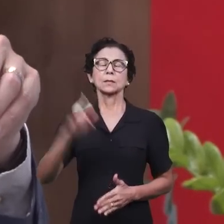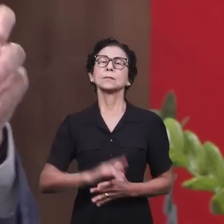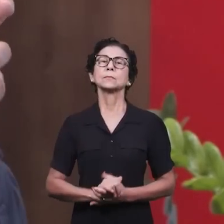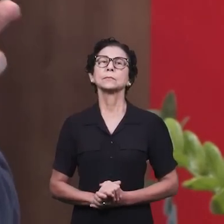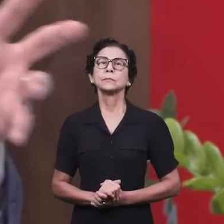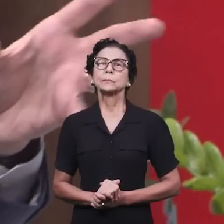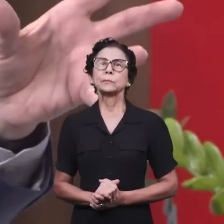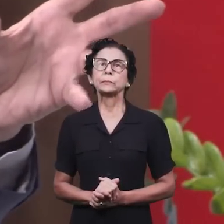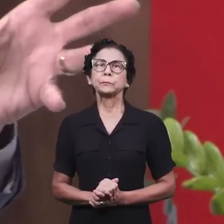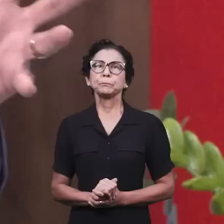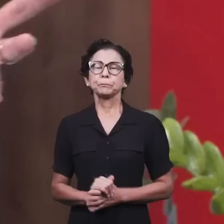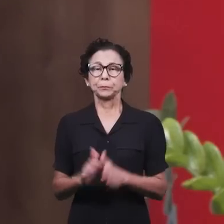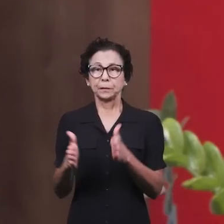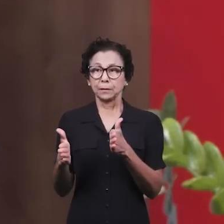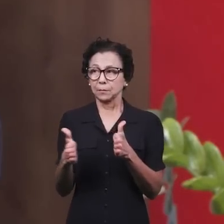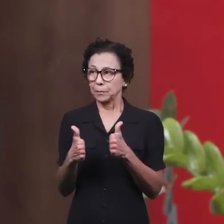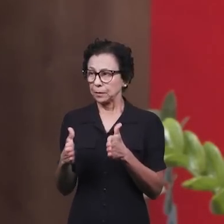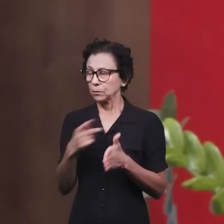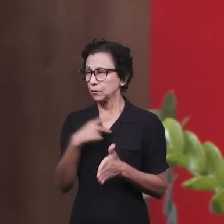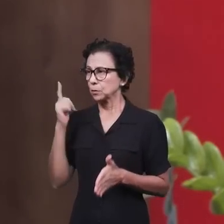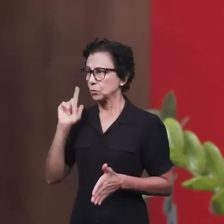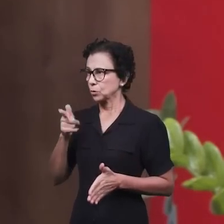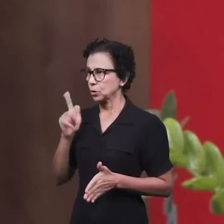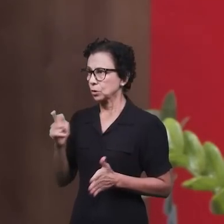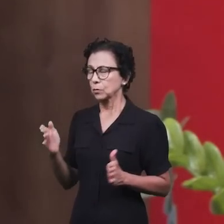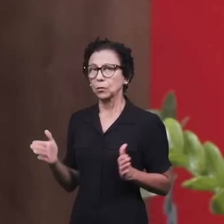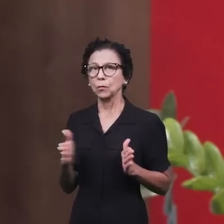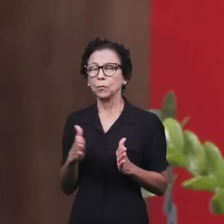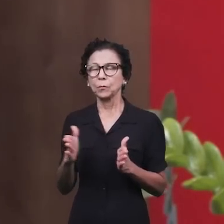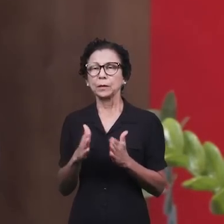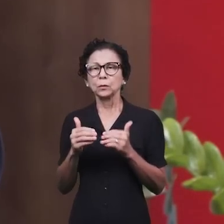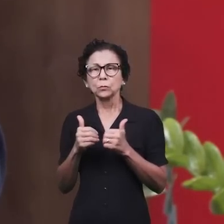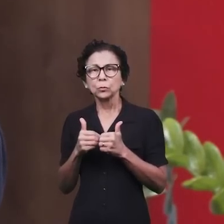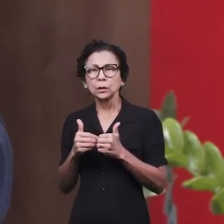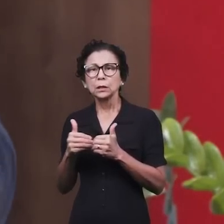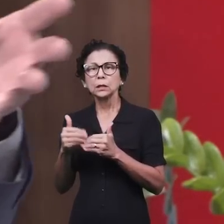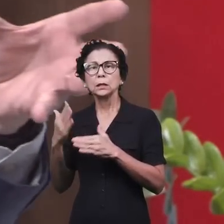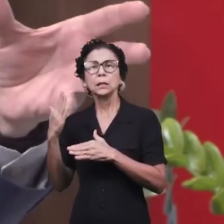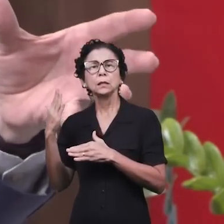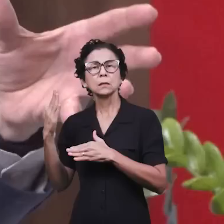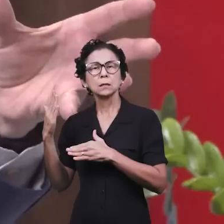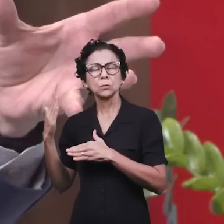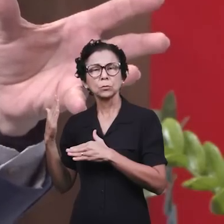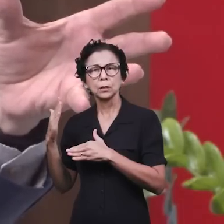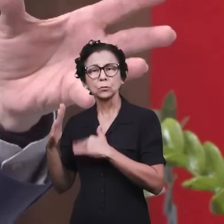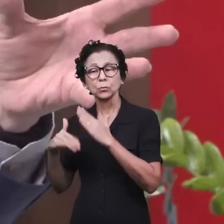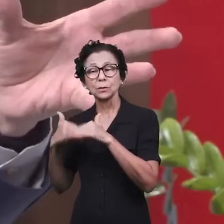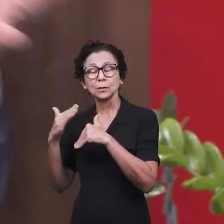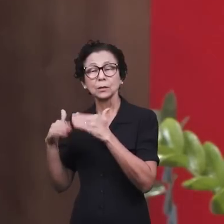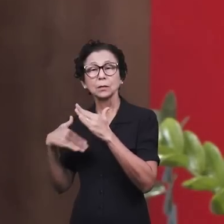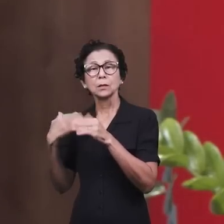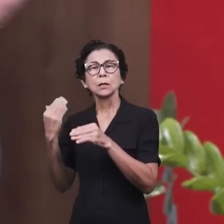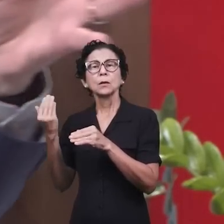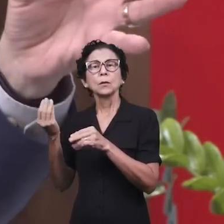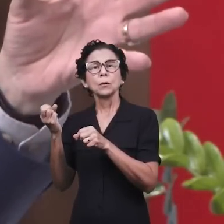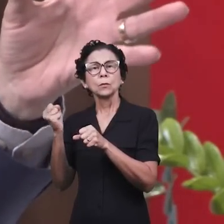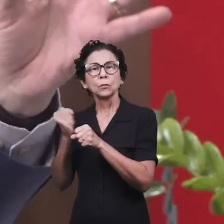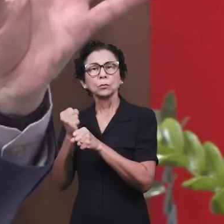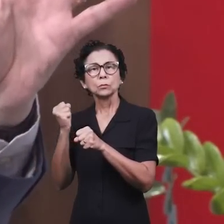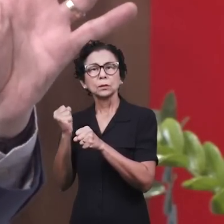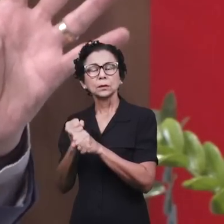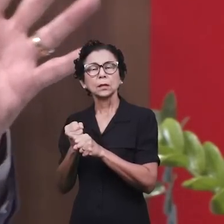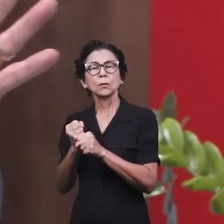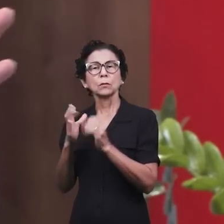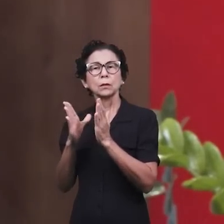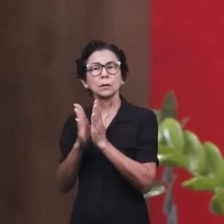do Senhor. Ou seja, esse era o período, pastor Gedeu, da construção da palavra. E todo o propósito do